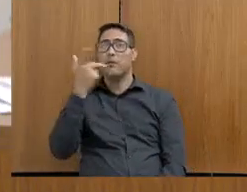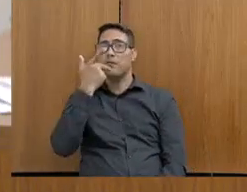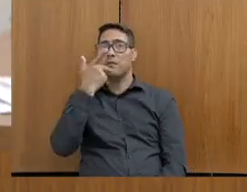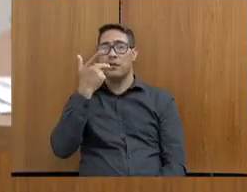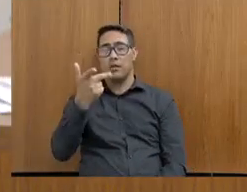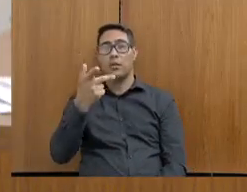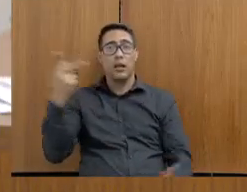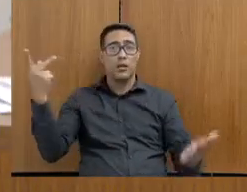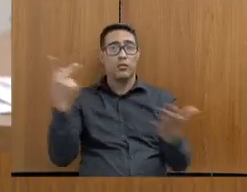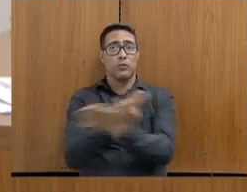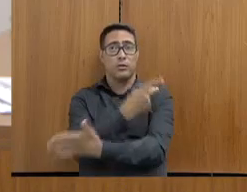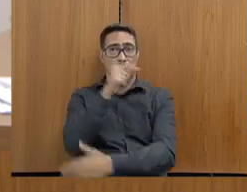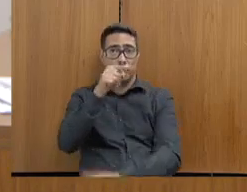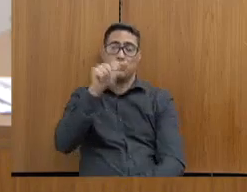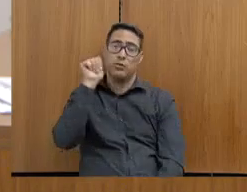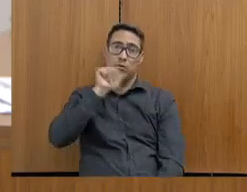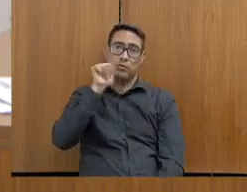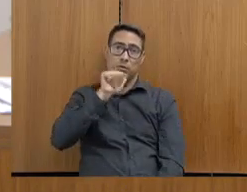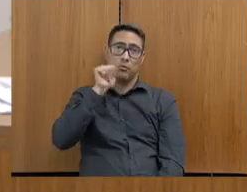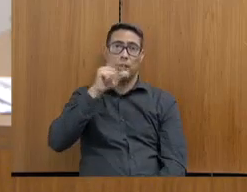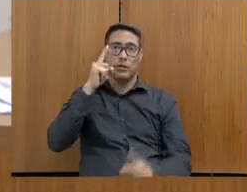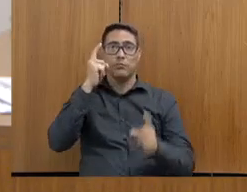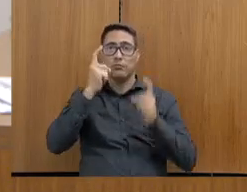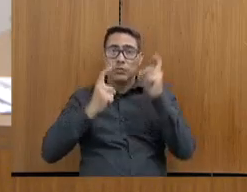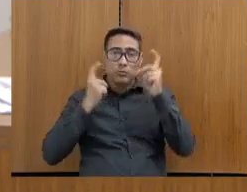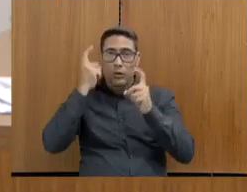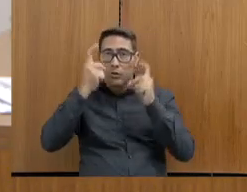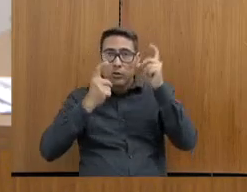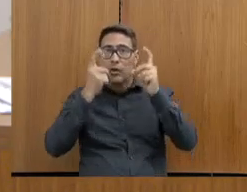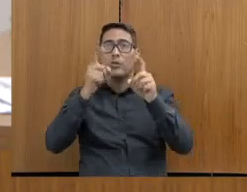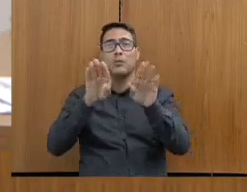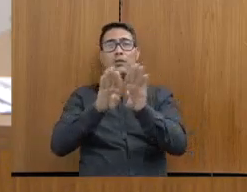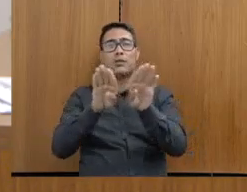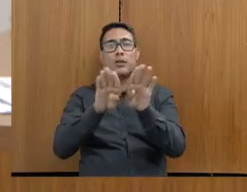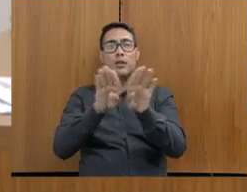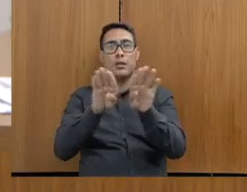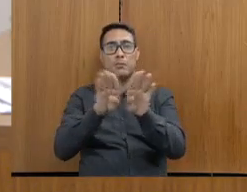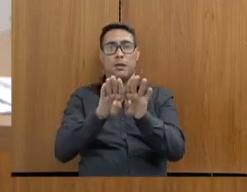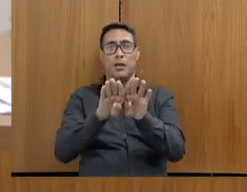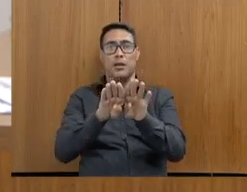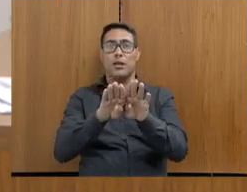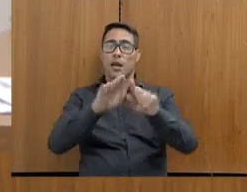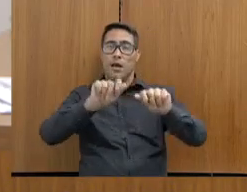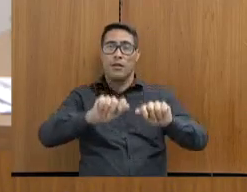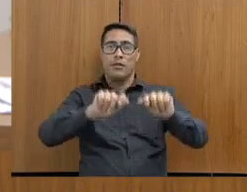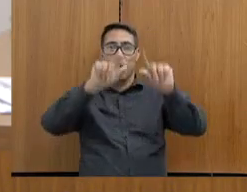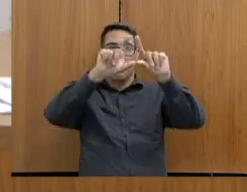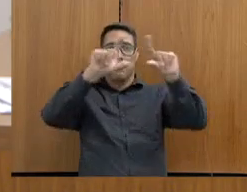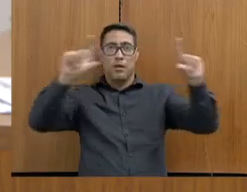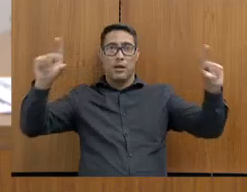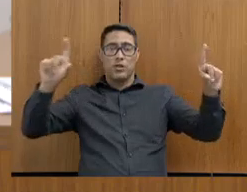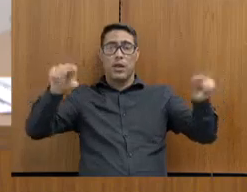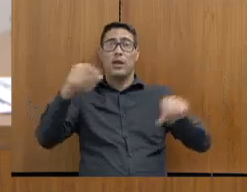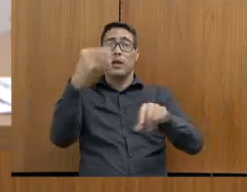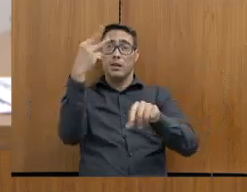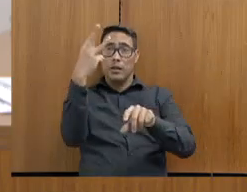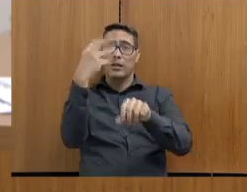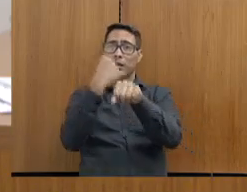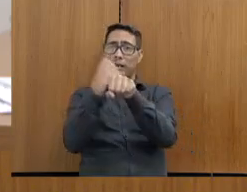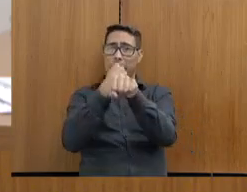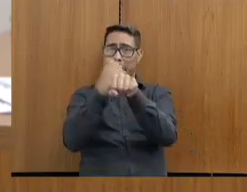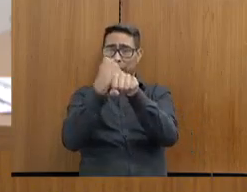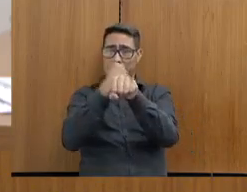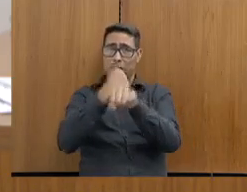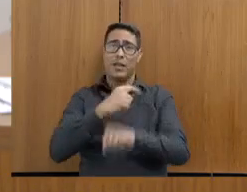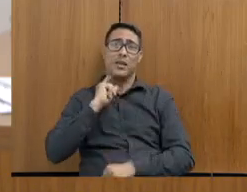das mulheres nos preocupa né é como que ali aquela placa fala pelo terceiro ano consecutivo Minas Gerais